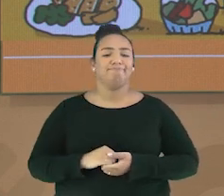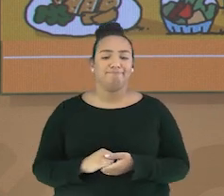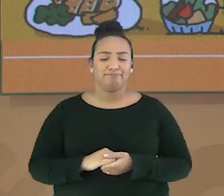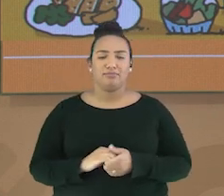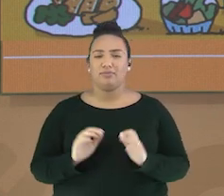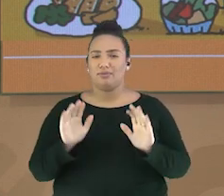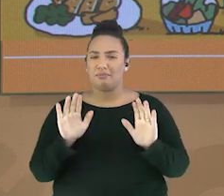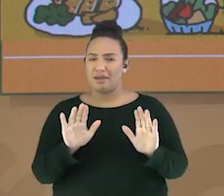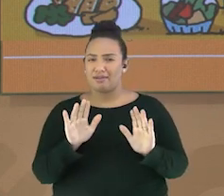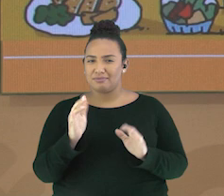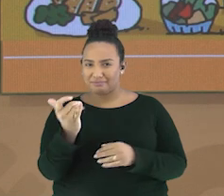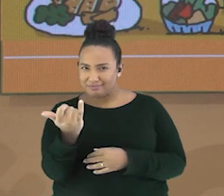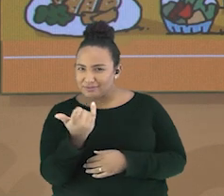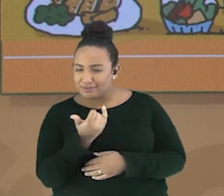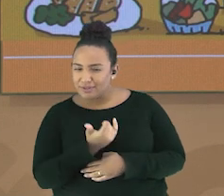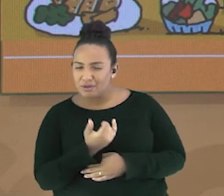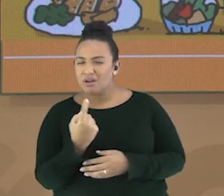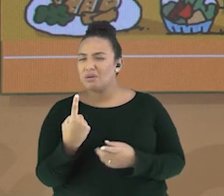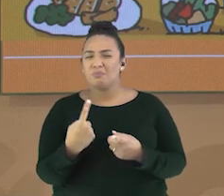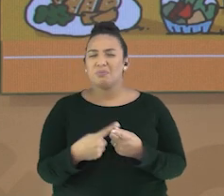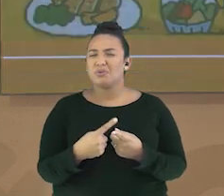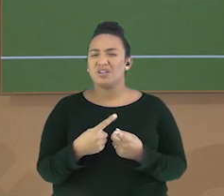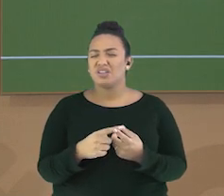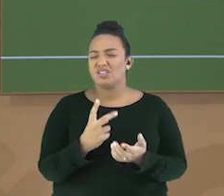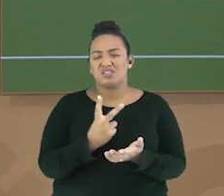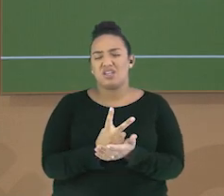essas recomendações dos mais velhos?